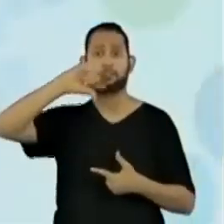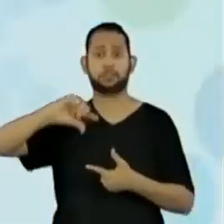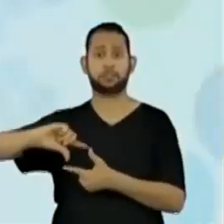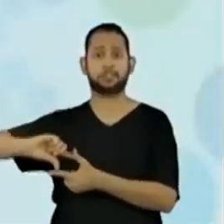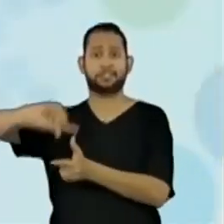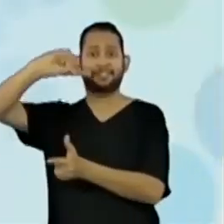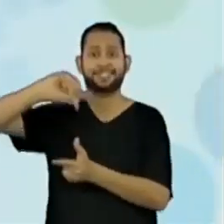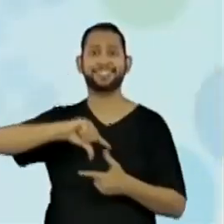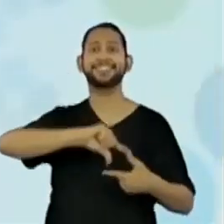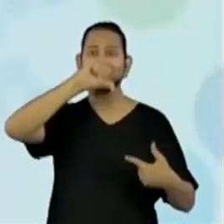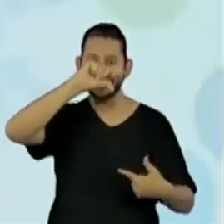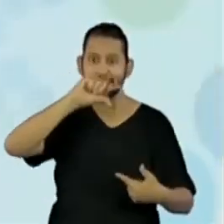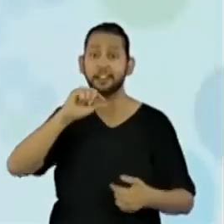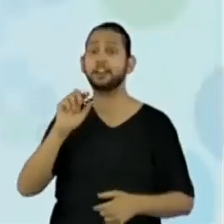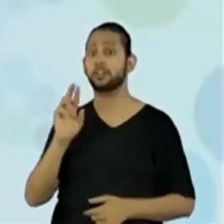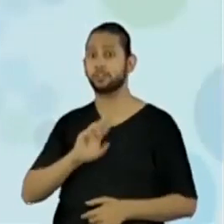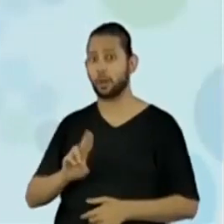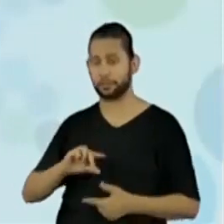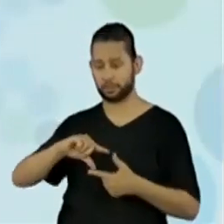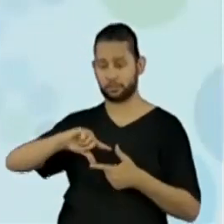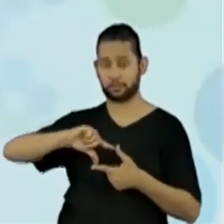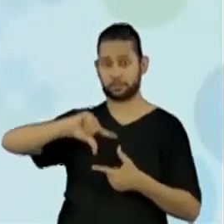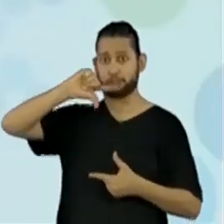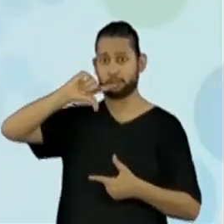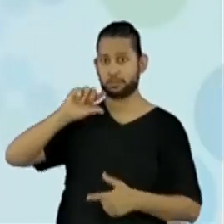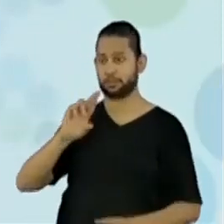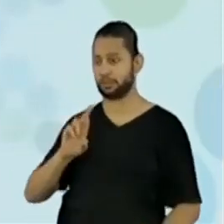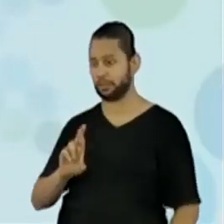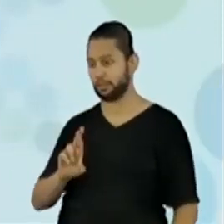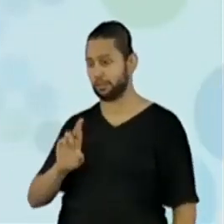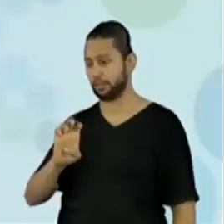redor dele faces retangulares.